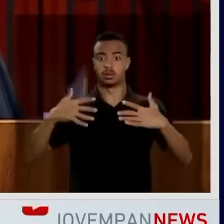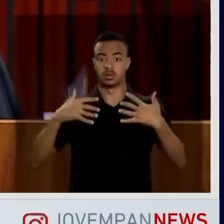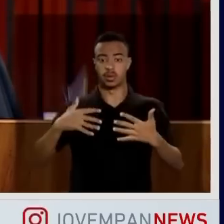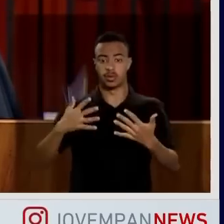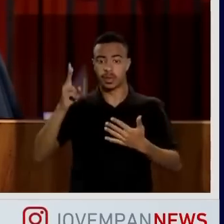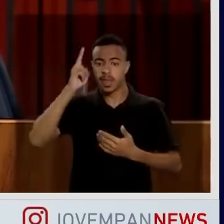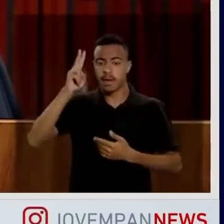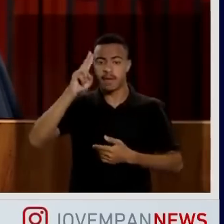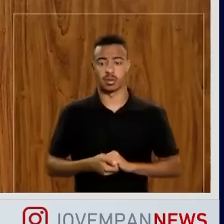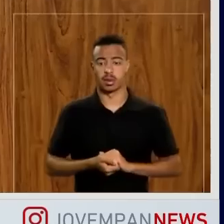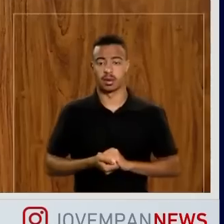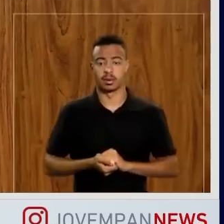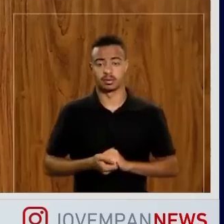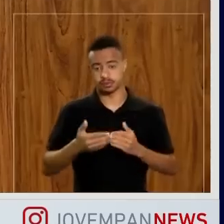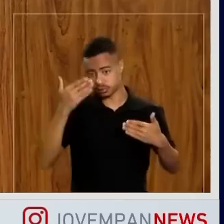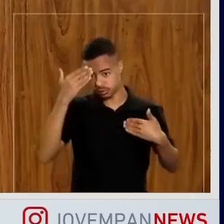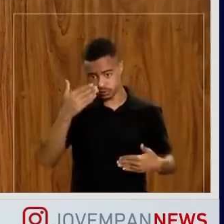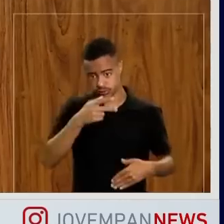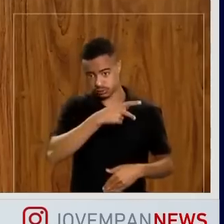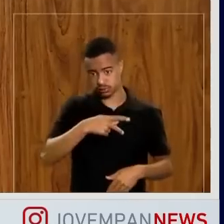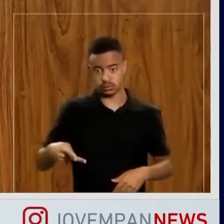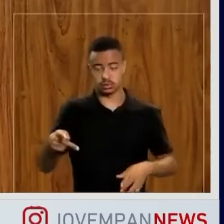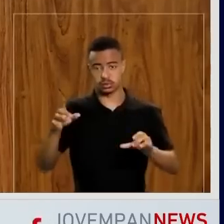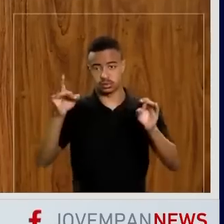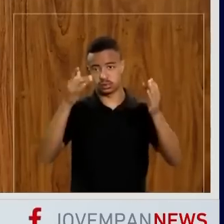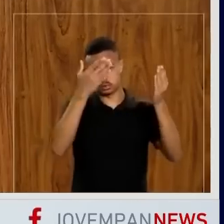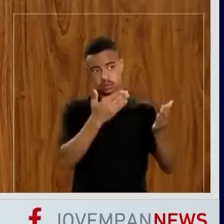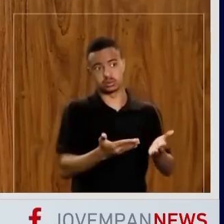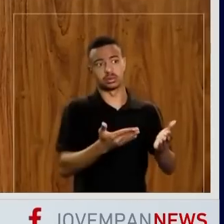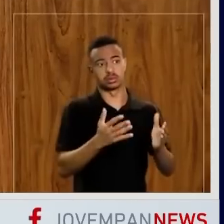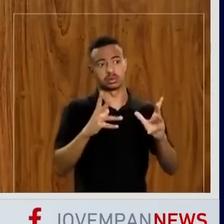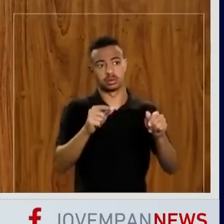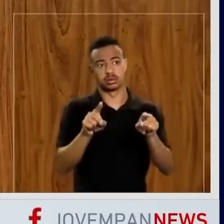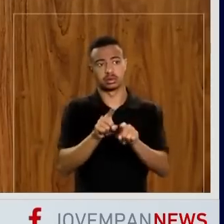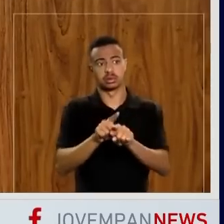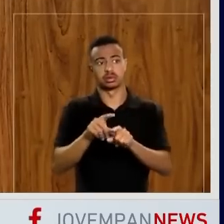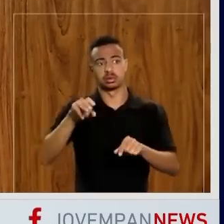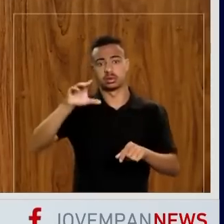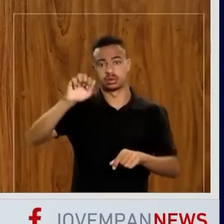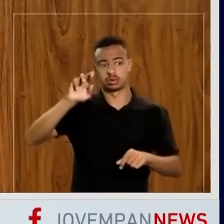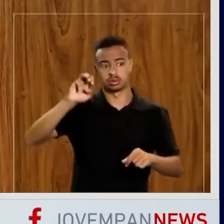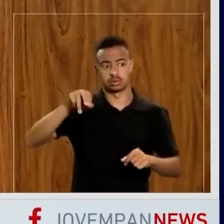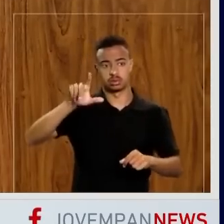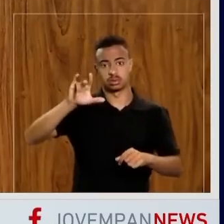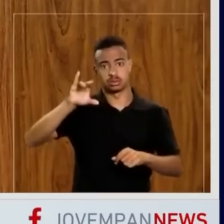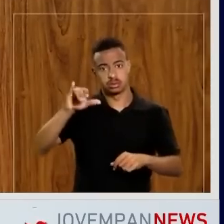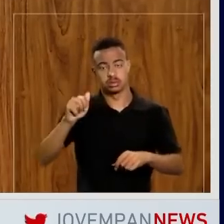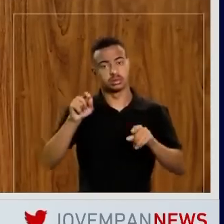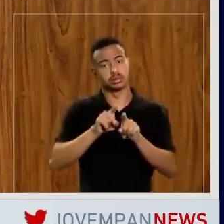daí uma decisão do ministro Alexandre de Moraes, do ministro Gilmar Mendes, perdão, impediu a posse